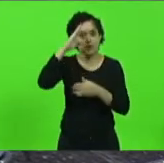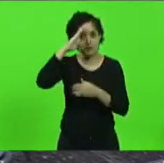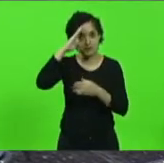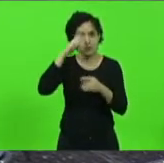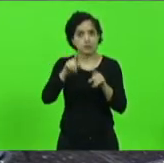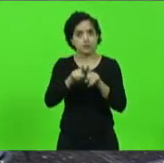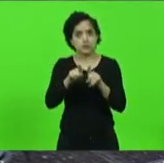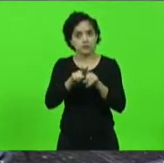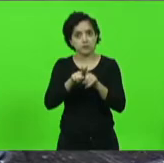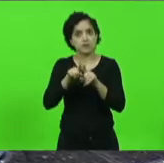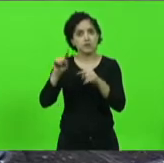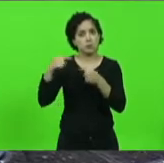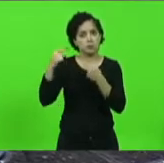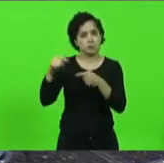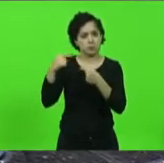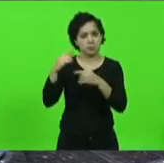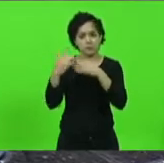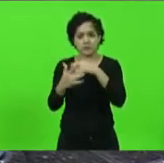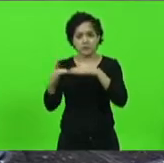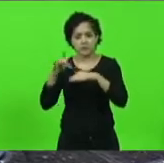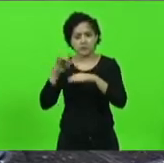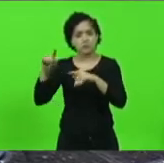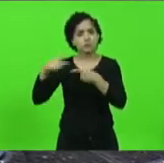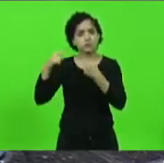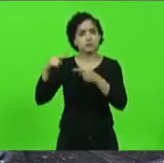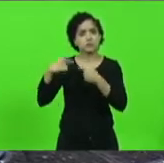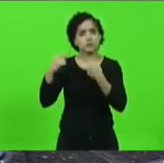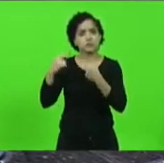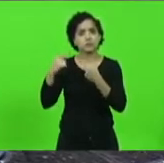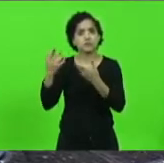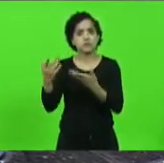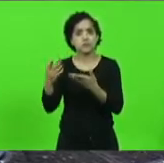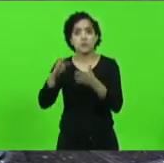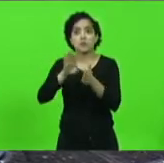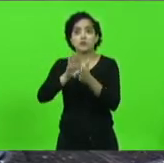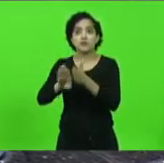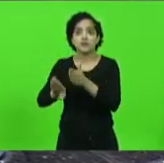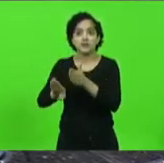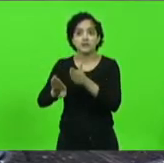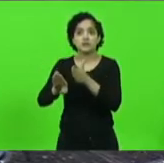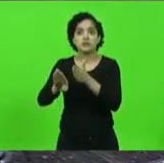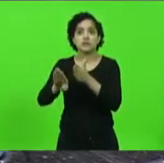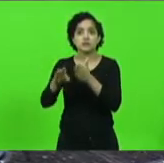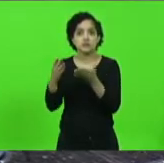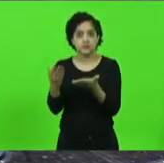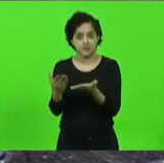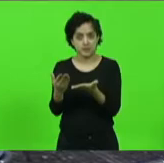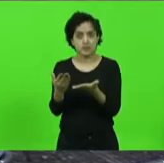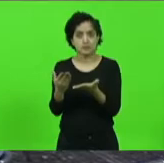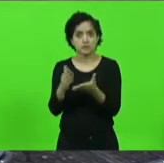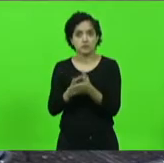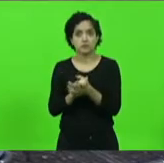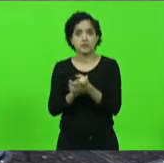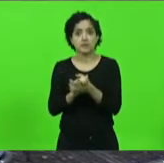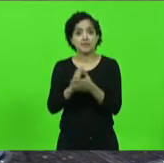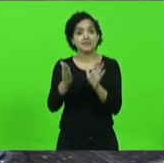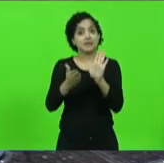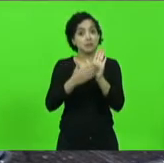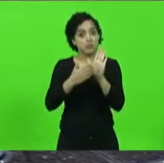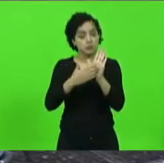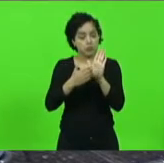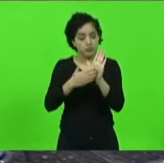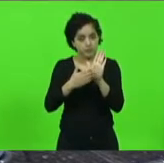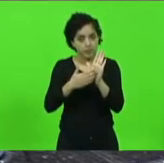fui atacada nas redes sociais por ter supostamente retirado o deputado Gessé na defesa da proposta linear de uma